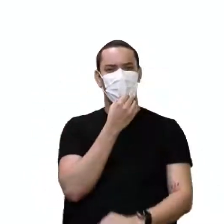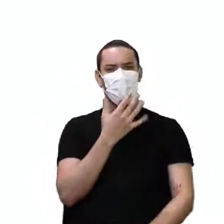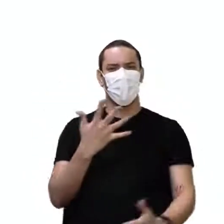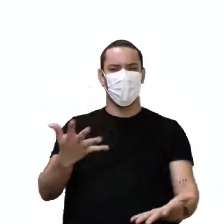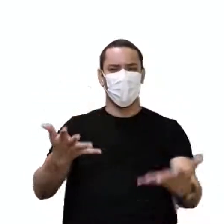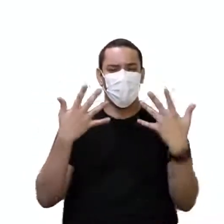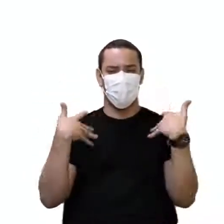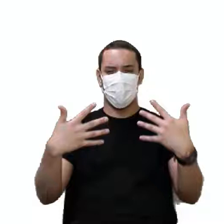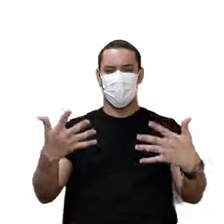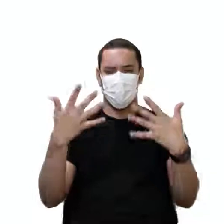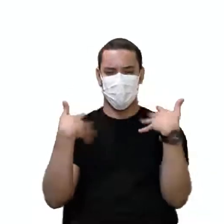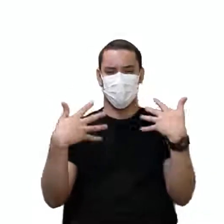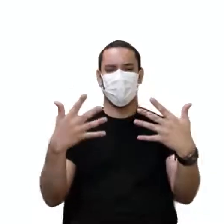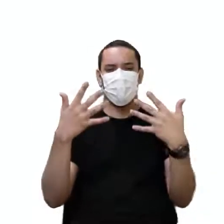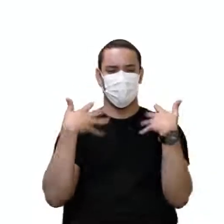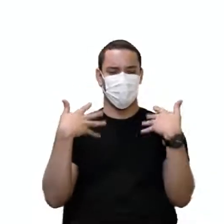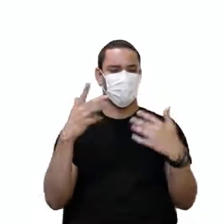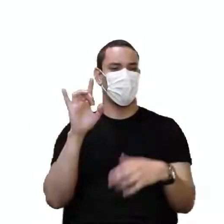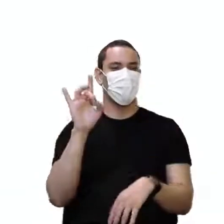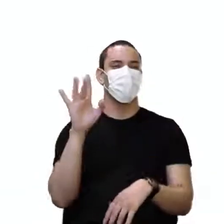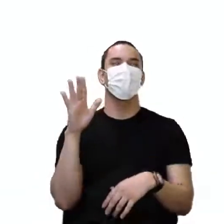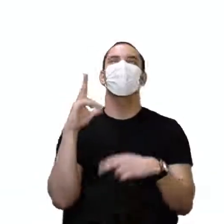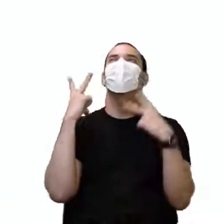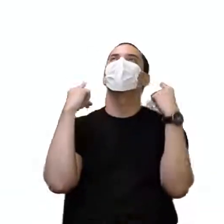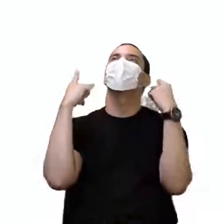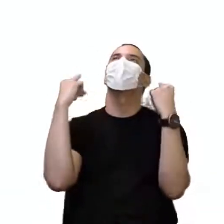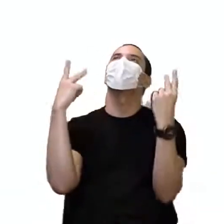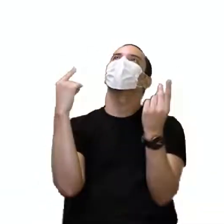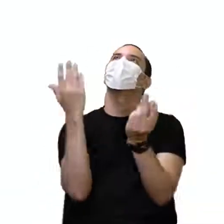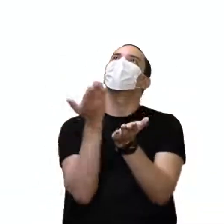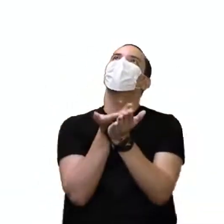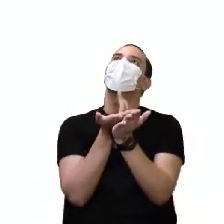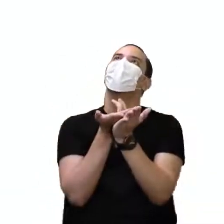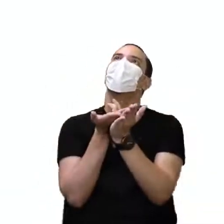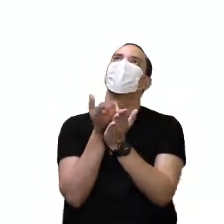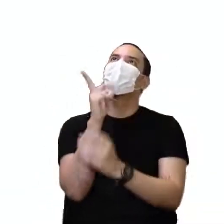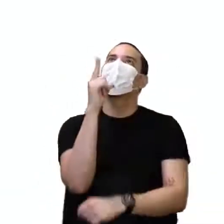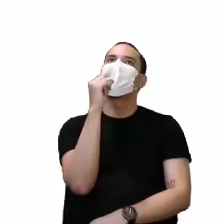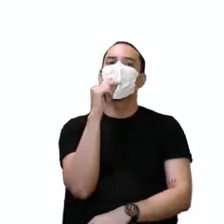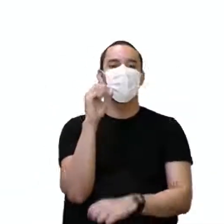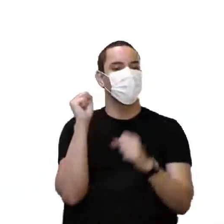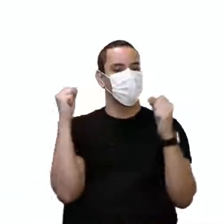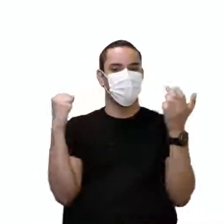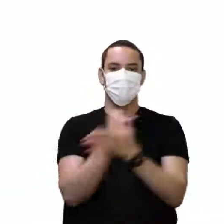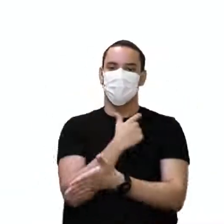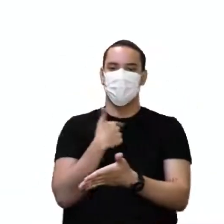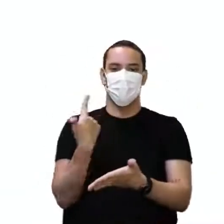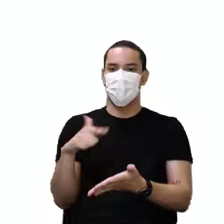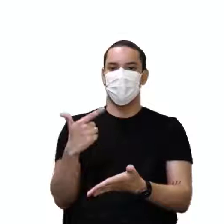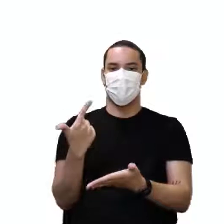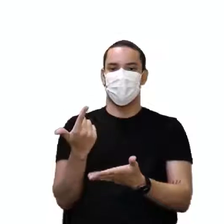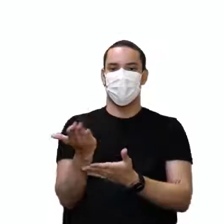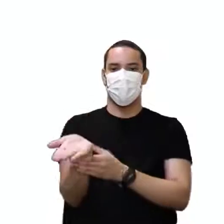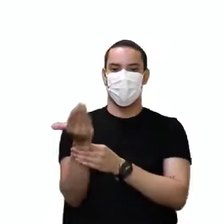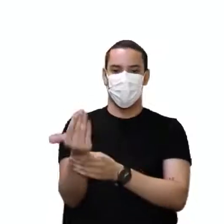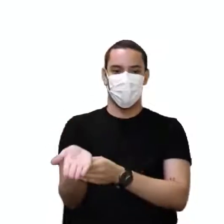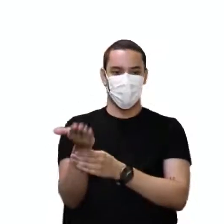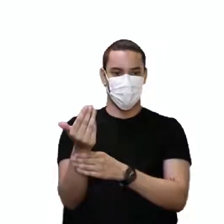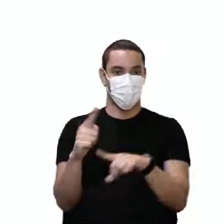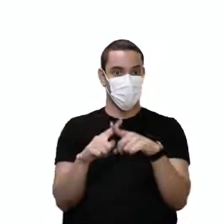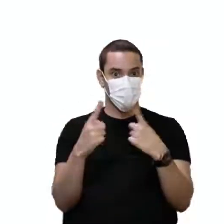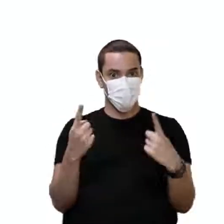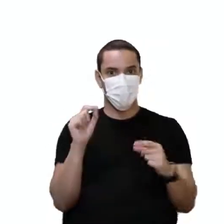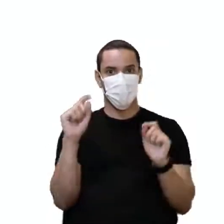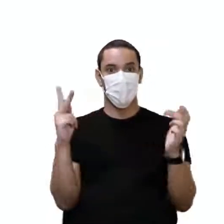nesse calor, só ali tomando banho, barriguinha para cima. Pena que a gente não tem essa cauda, mas tem perna. Só